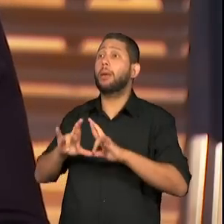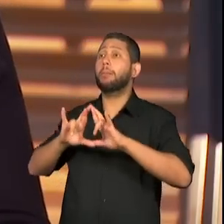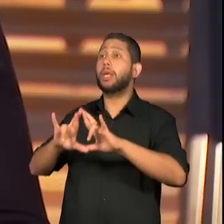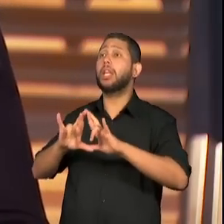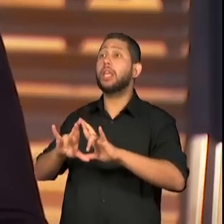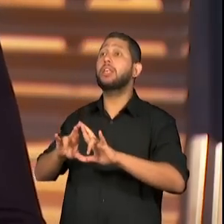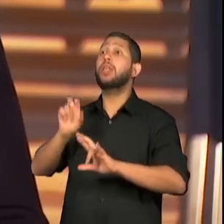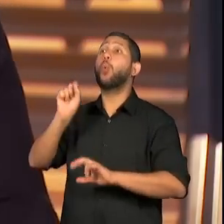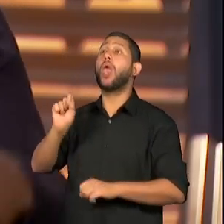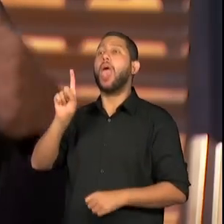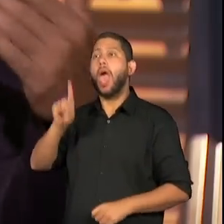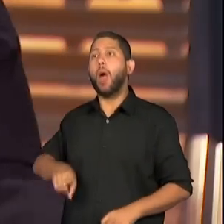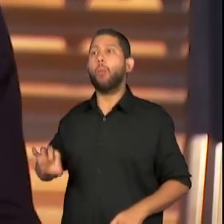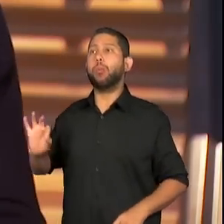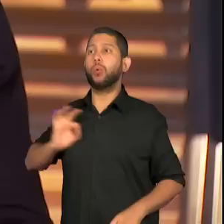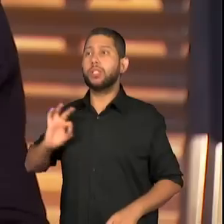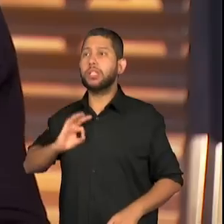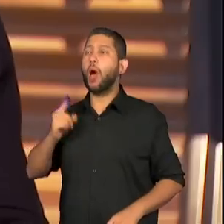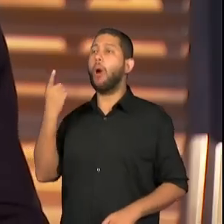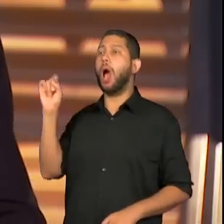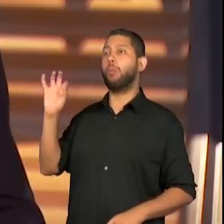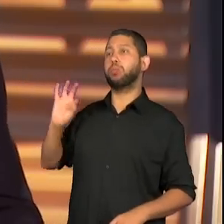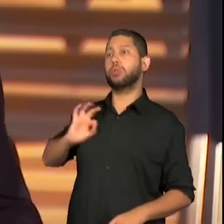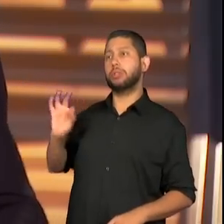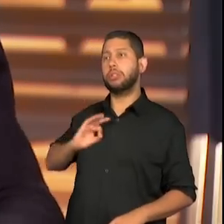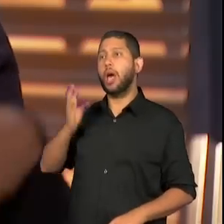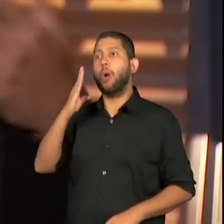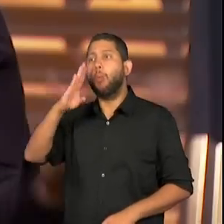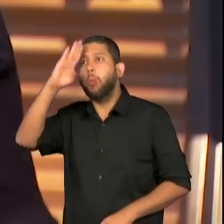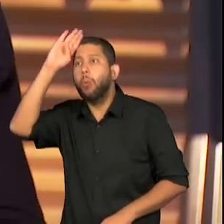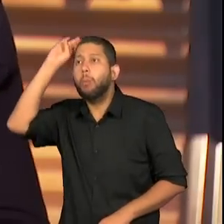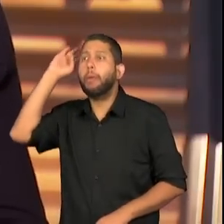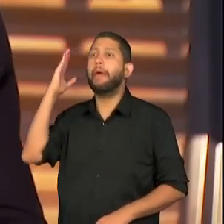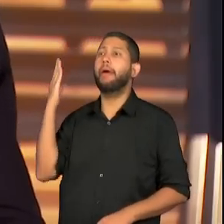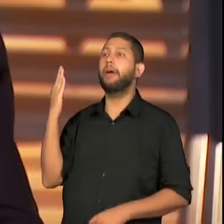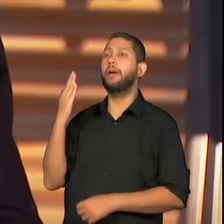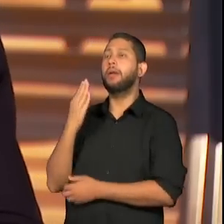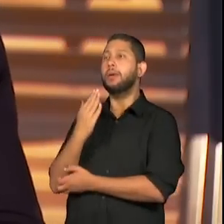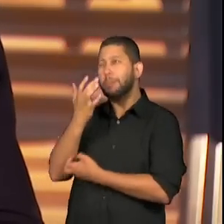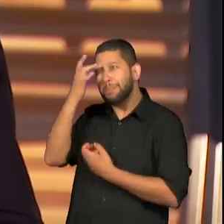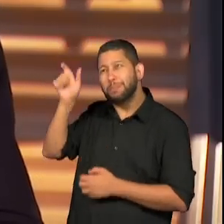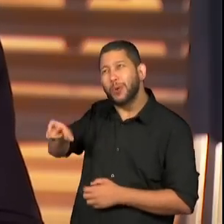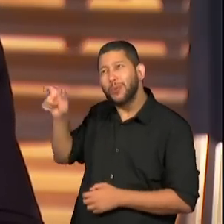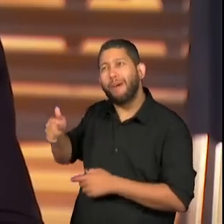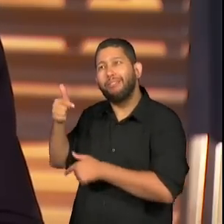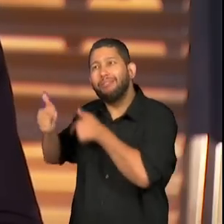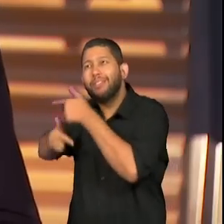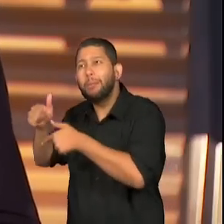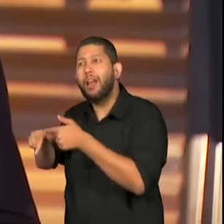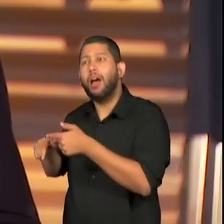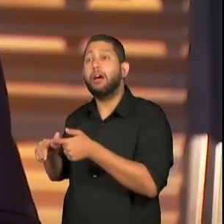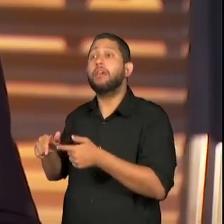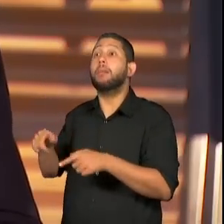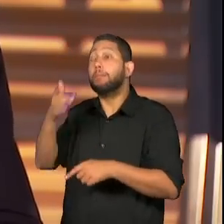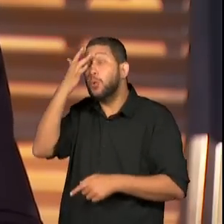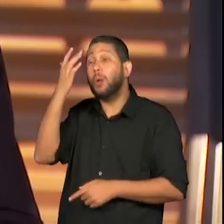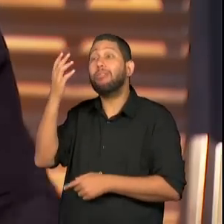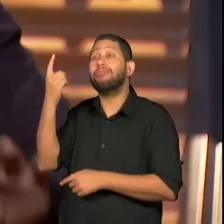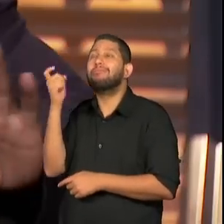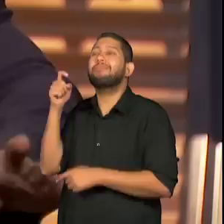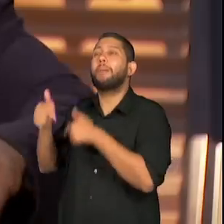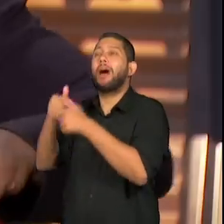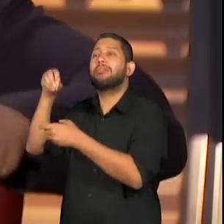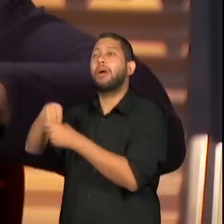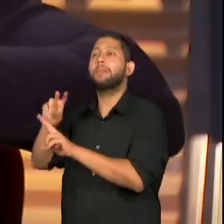por policiais, ex-policiais, bombeiros, ex-bombeiros, agente penitenciário. E